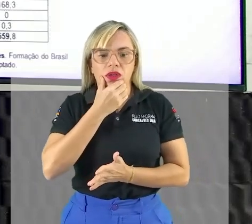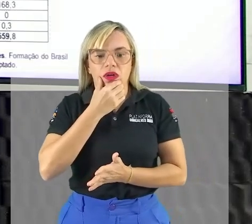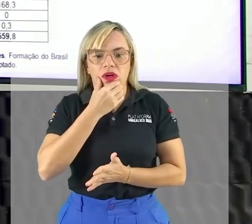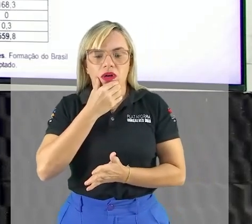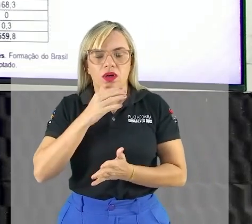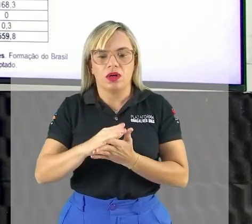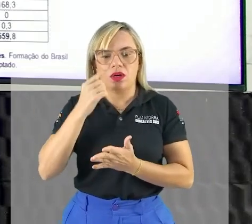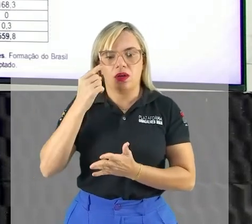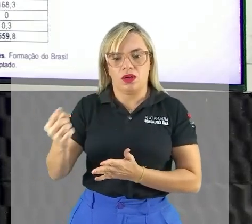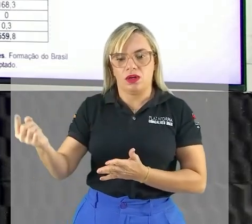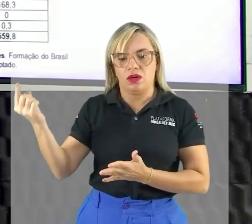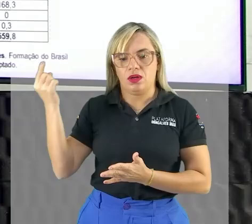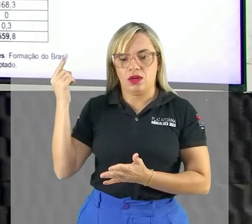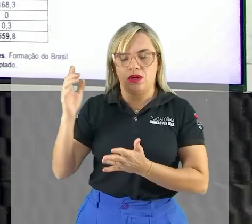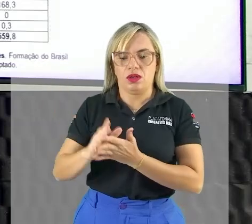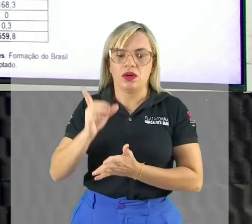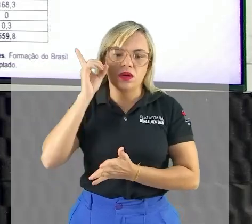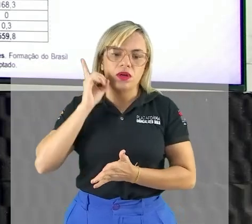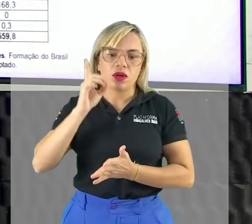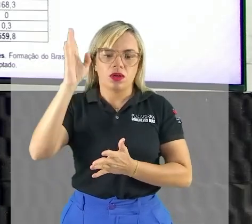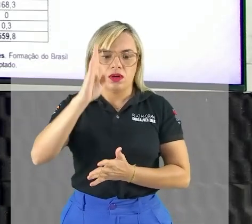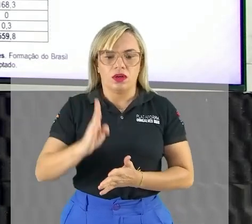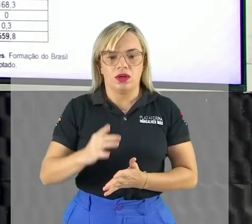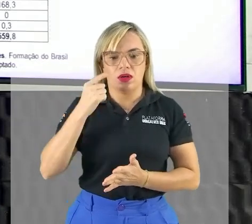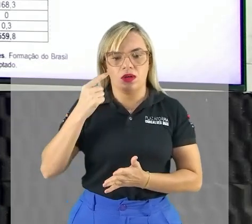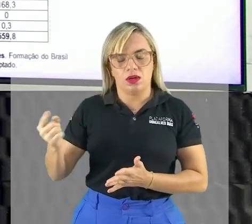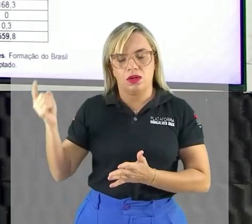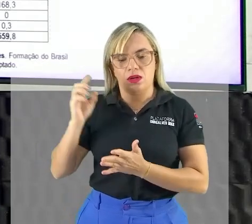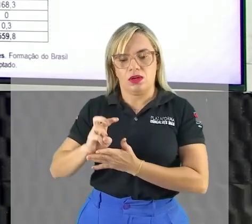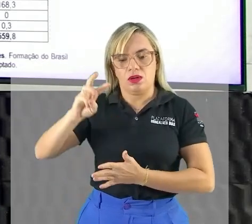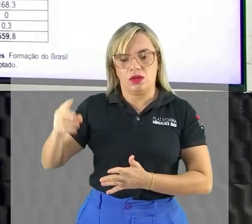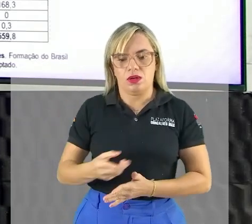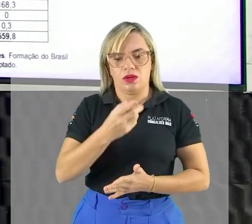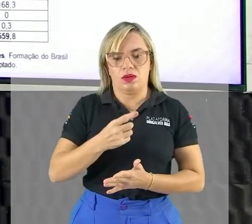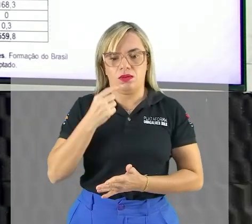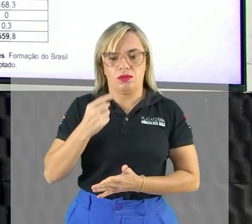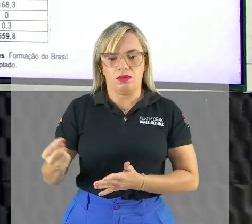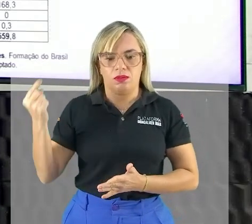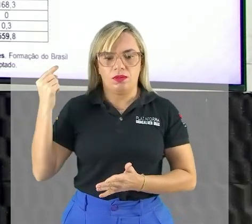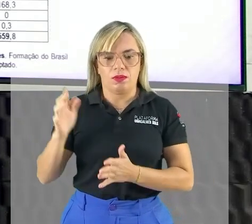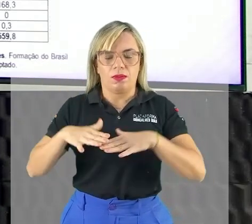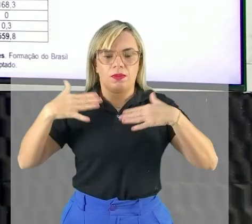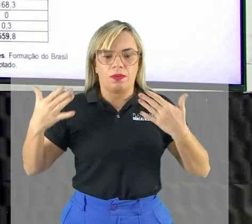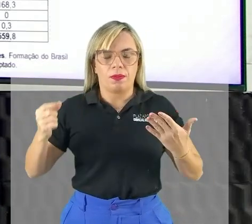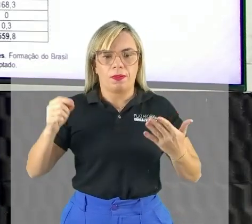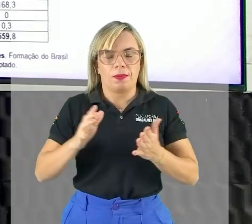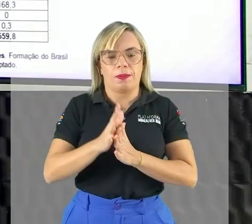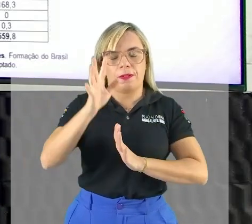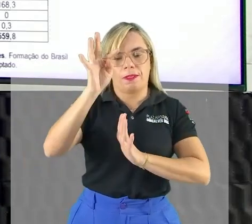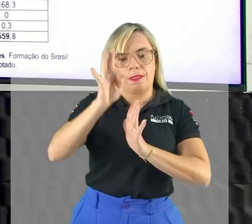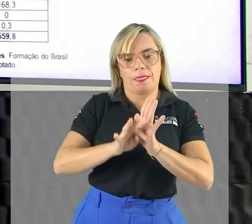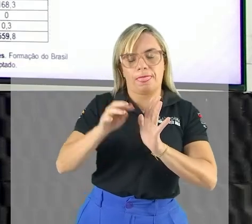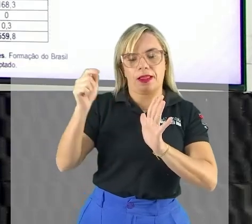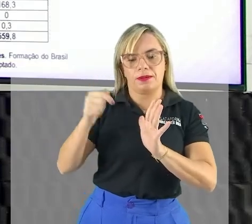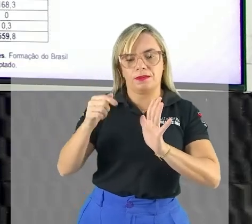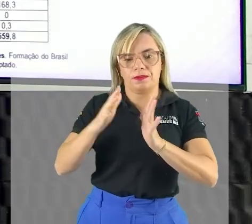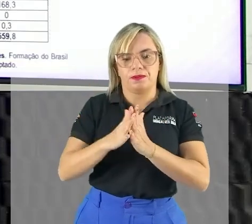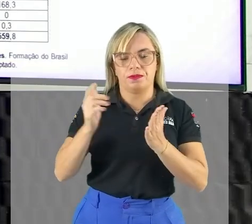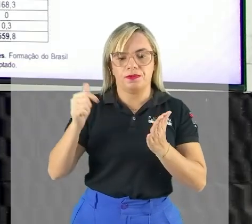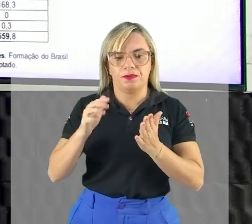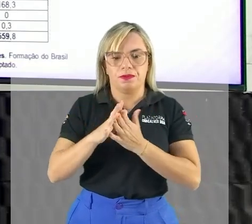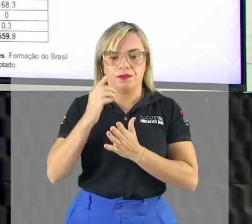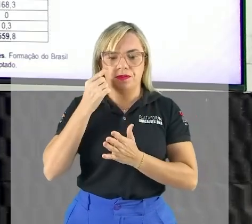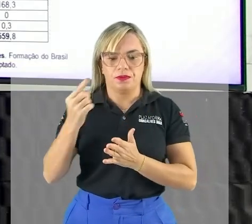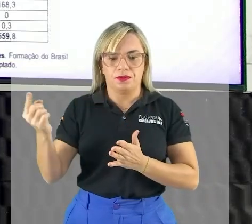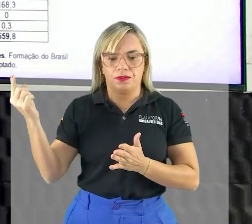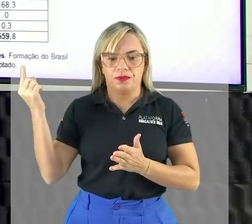Brasil né esse aqui está eh em milhões e aí é um texto um que foi retirado do tráfico dos viventes